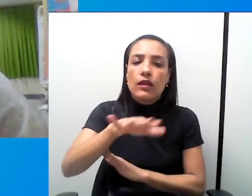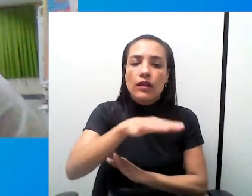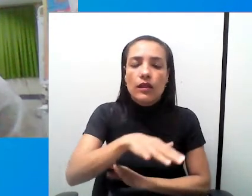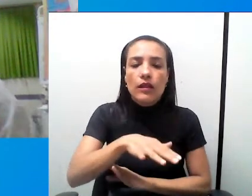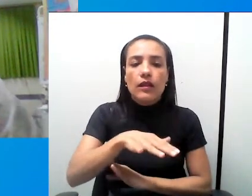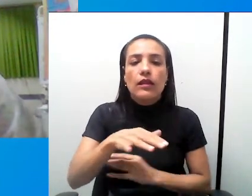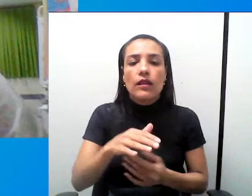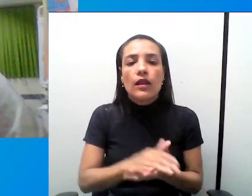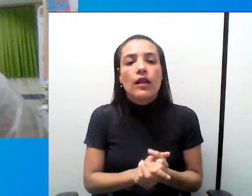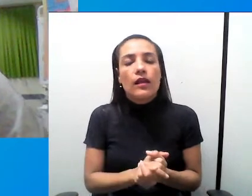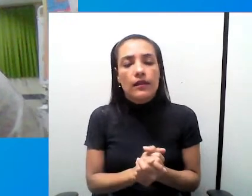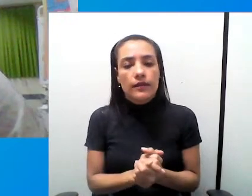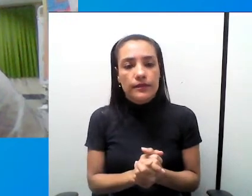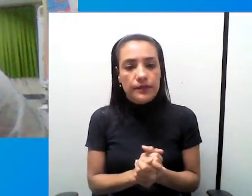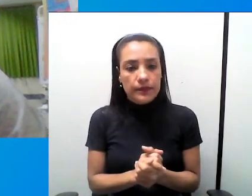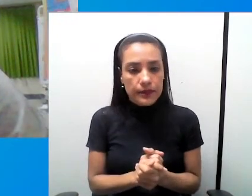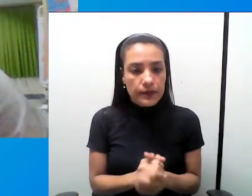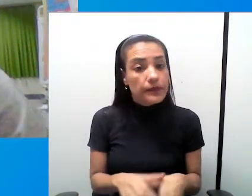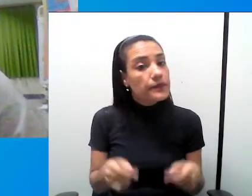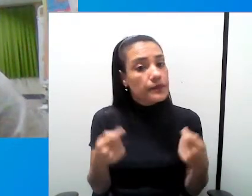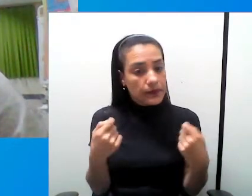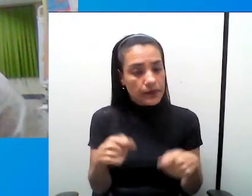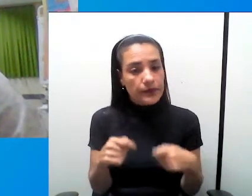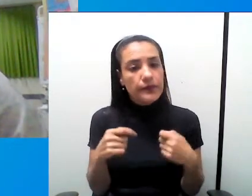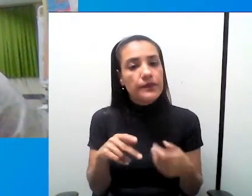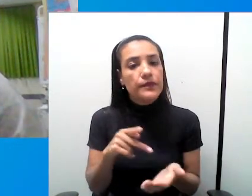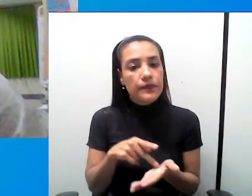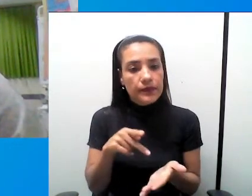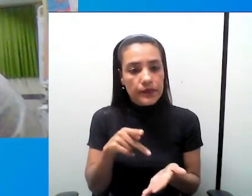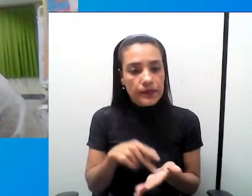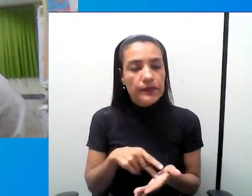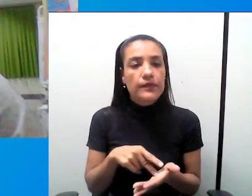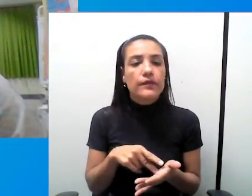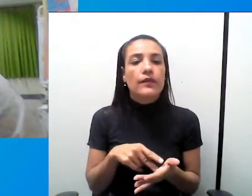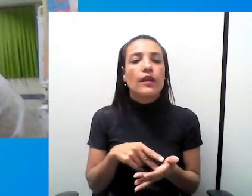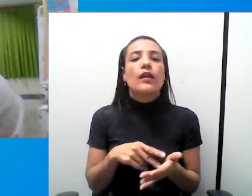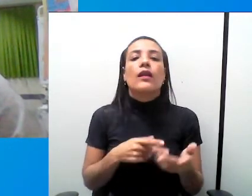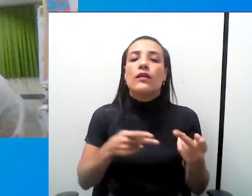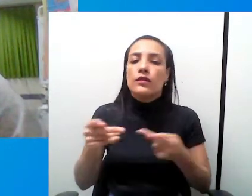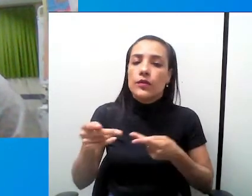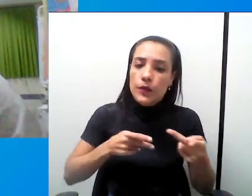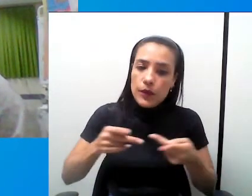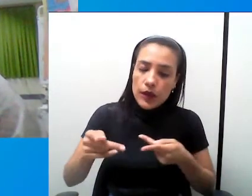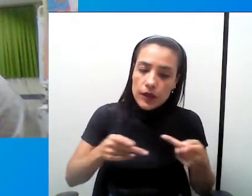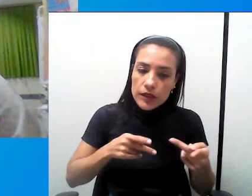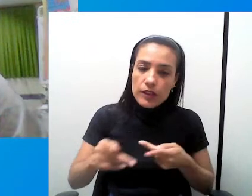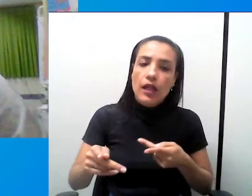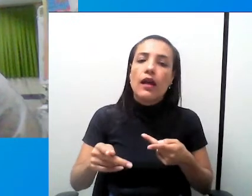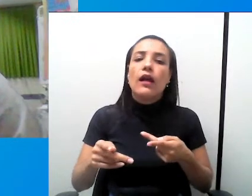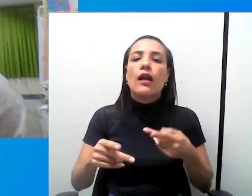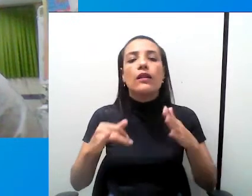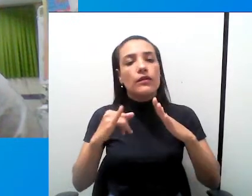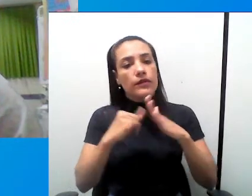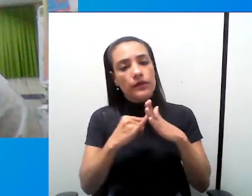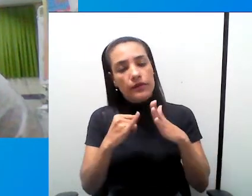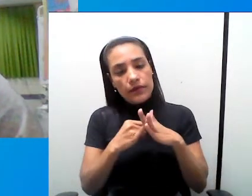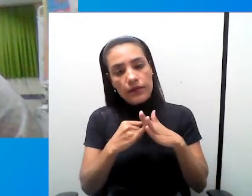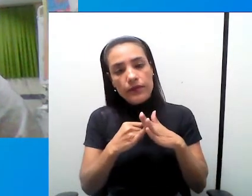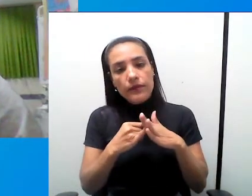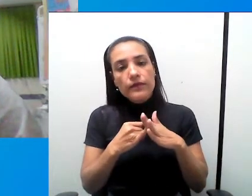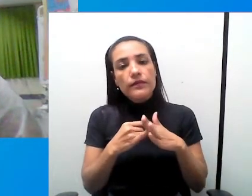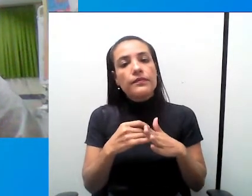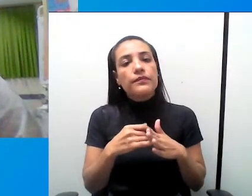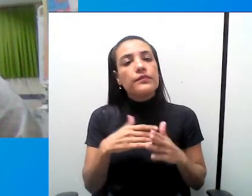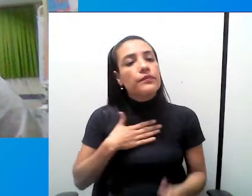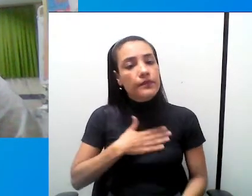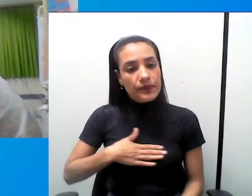Jequitinhonha, uma região que carece muito das ações empreendidas pelo Instituto Federal e que nós temos aqui o